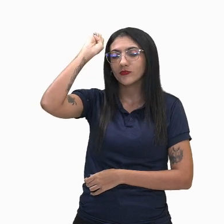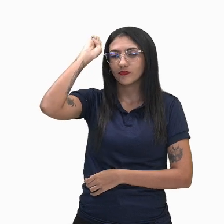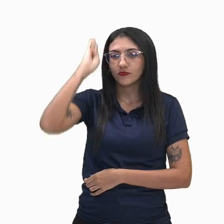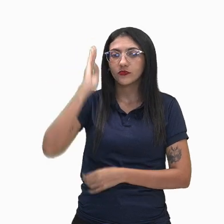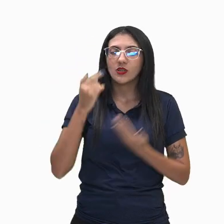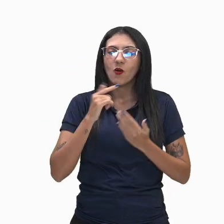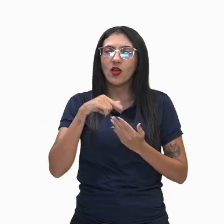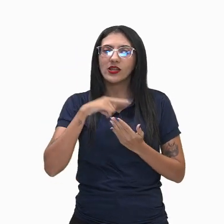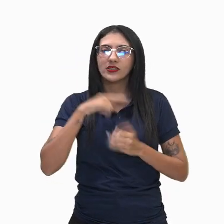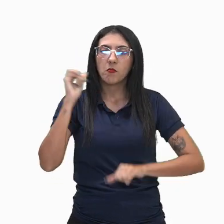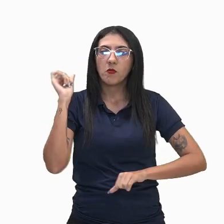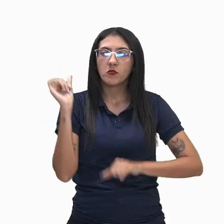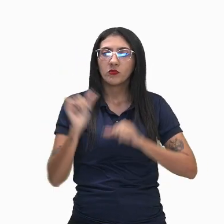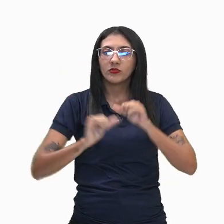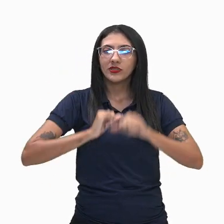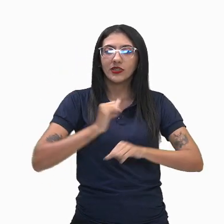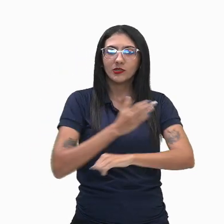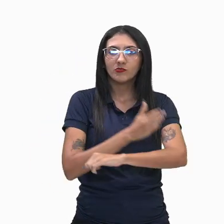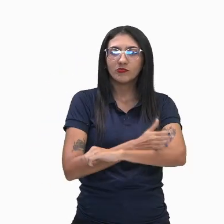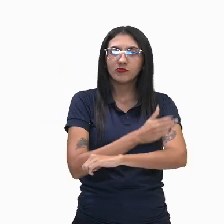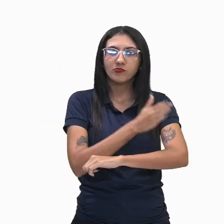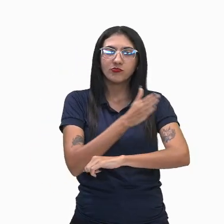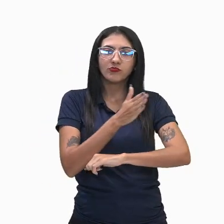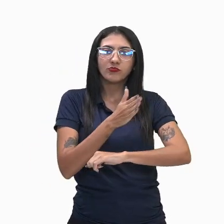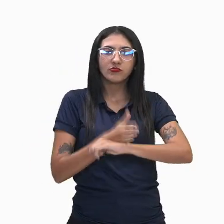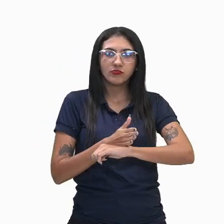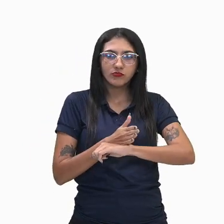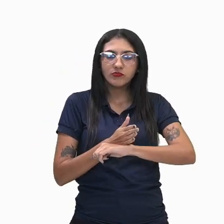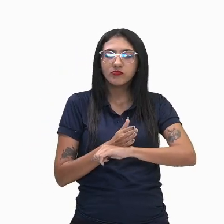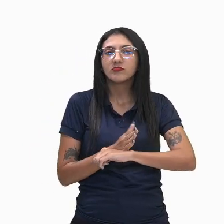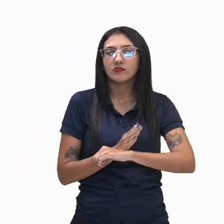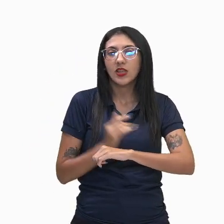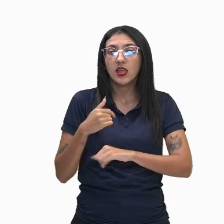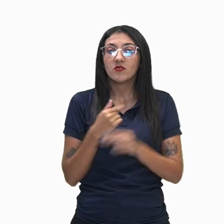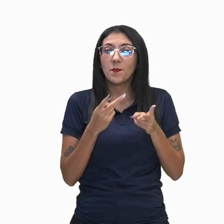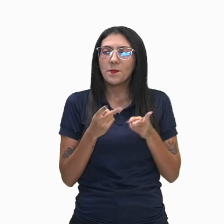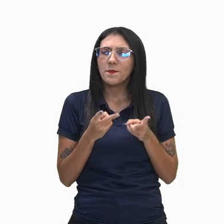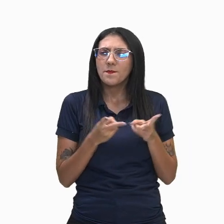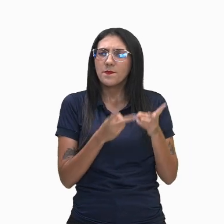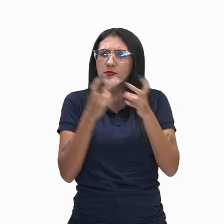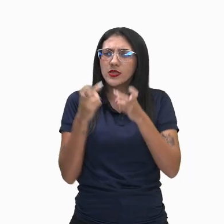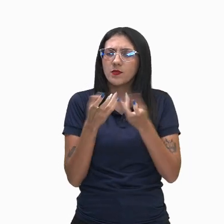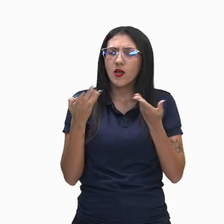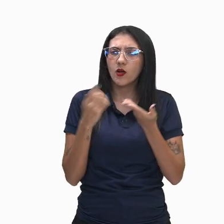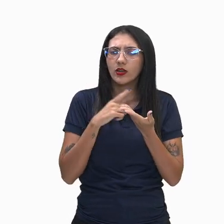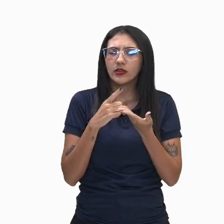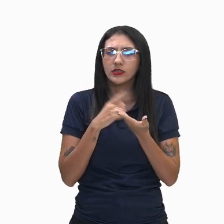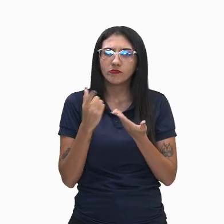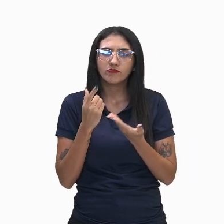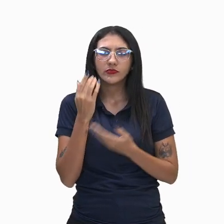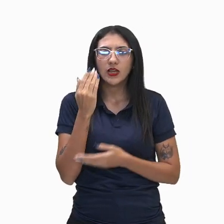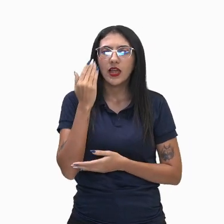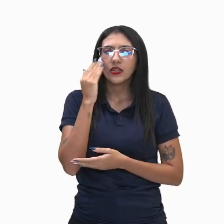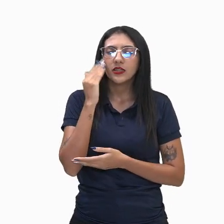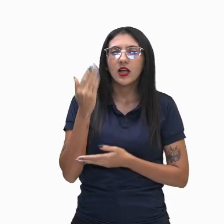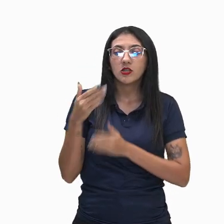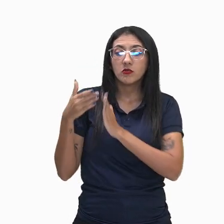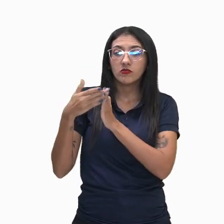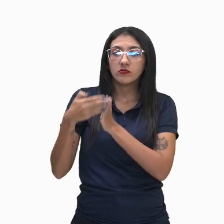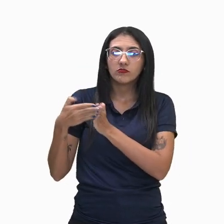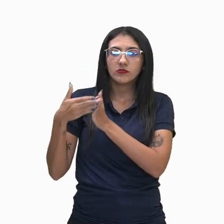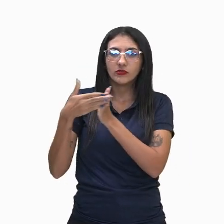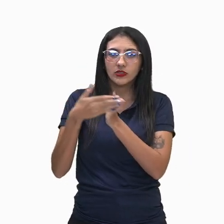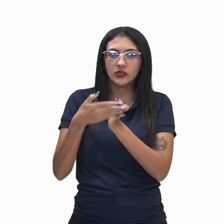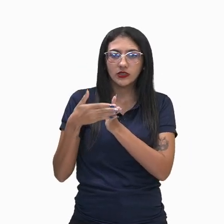de virada dessa Idade Média para a Idade Moderna, onde a gente vai começar a ter aquela questão das grandes navegações e